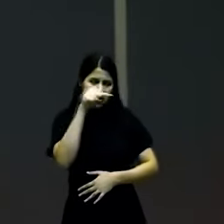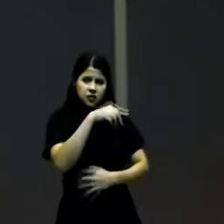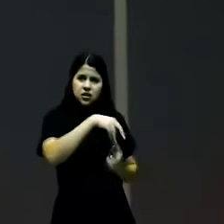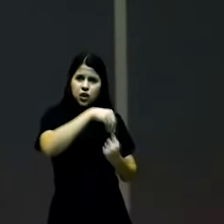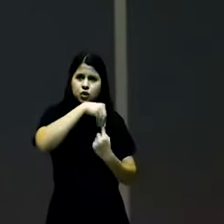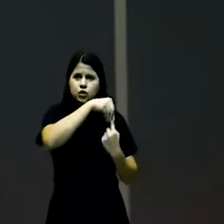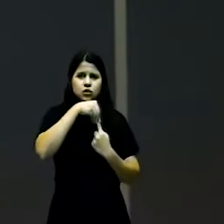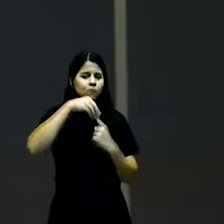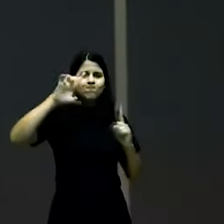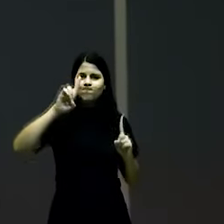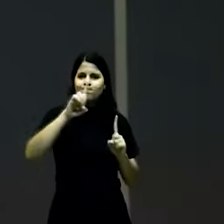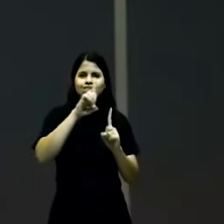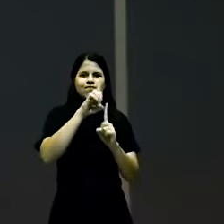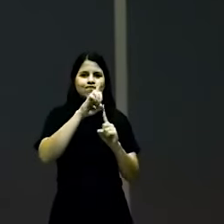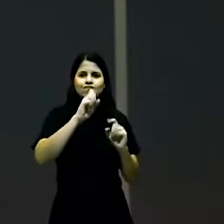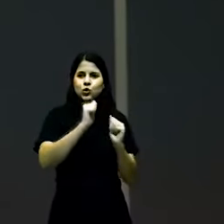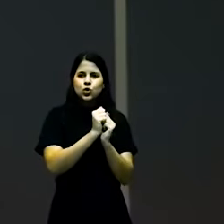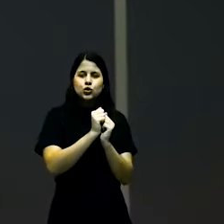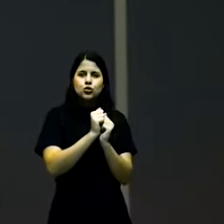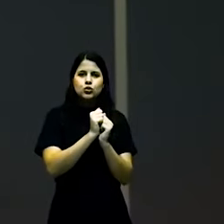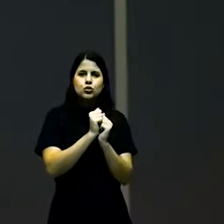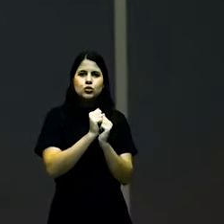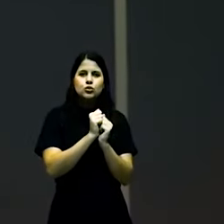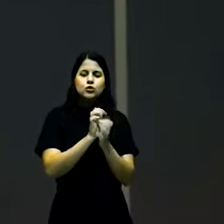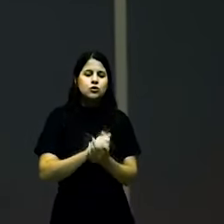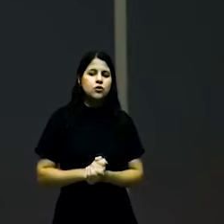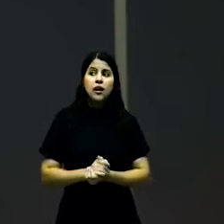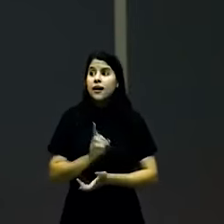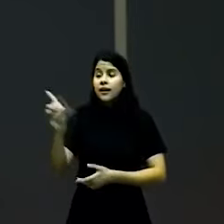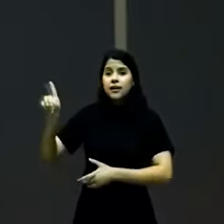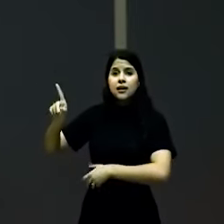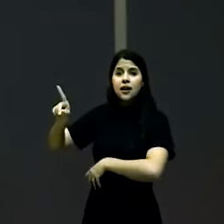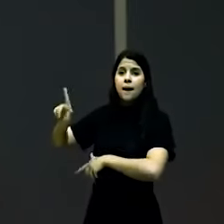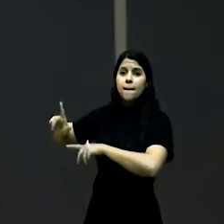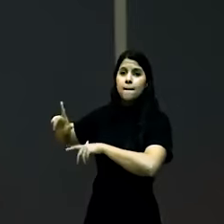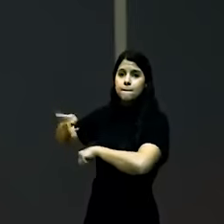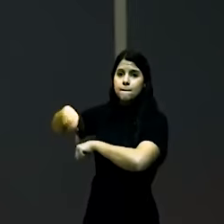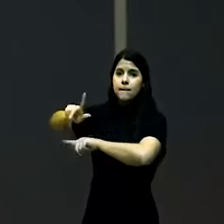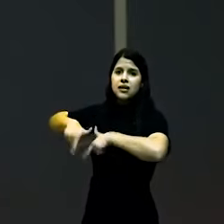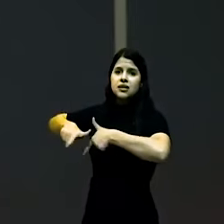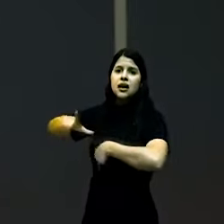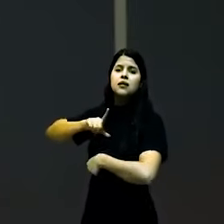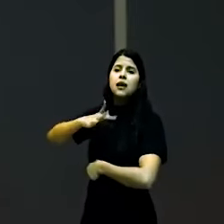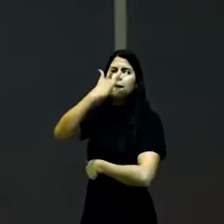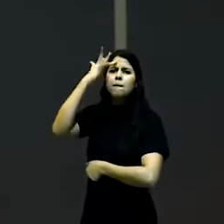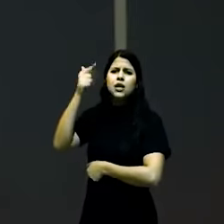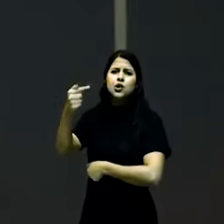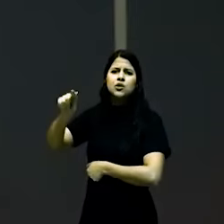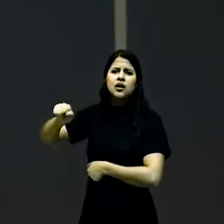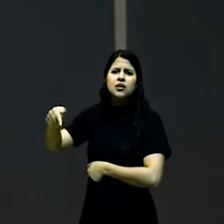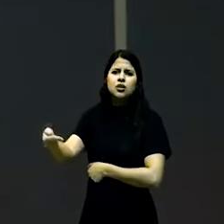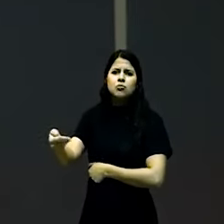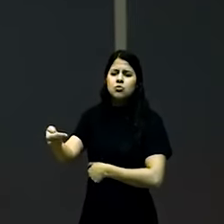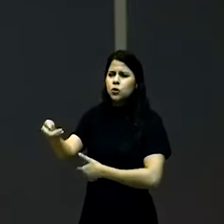Eu conservei em Israel 7 mil. Tem 7 mil que